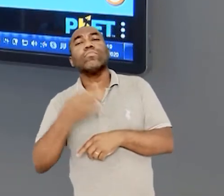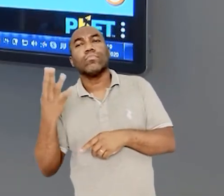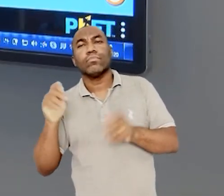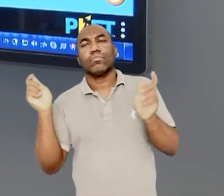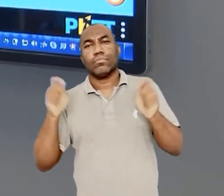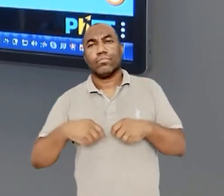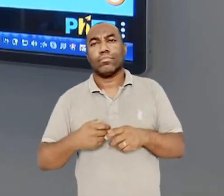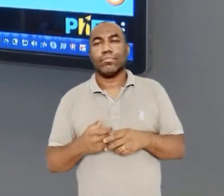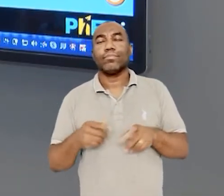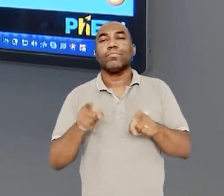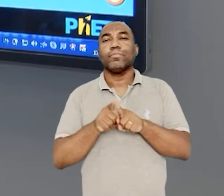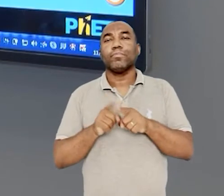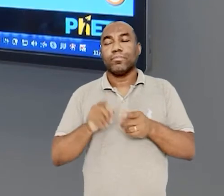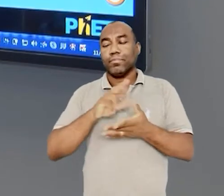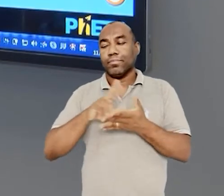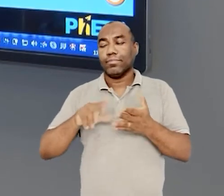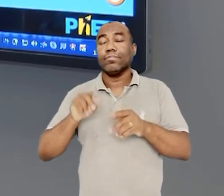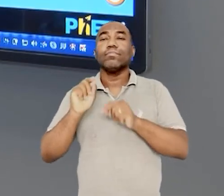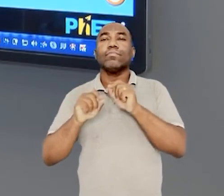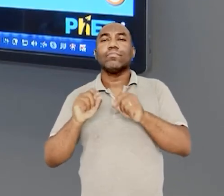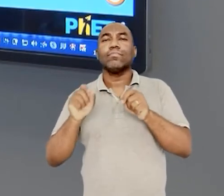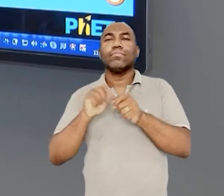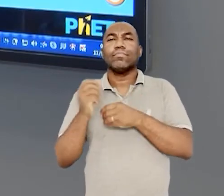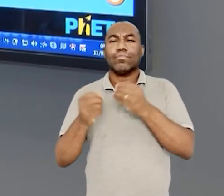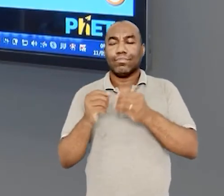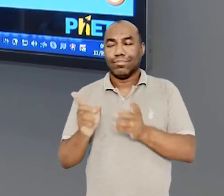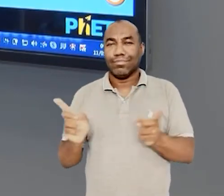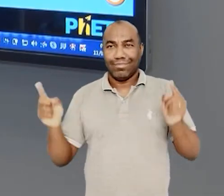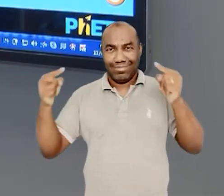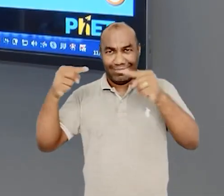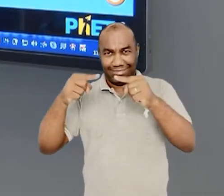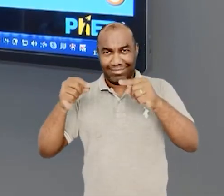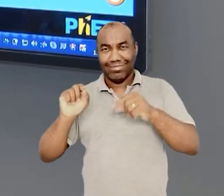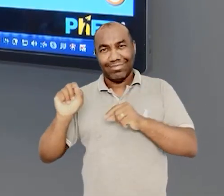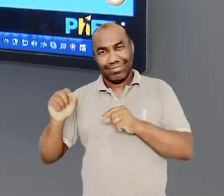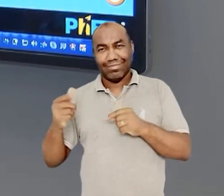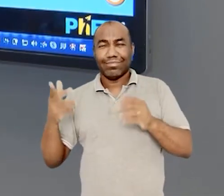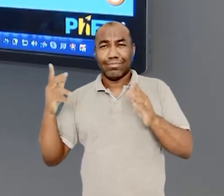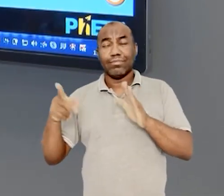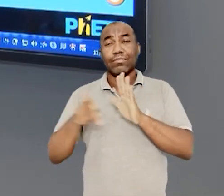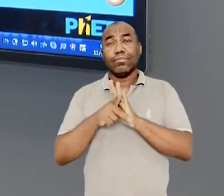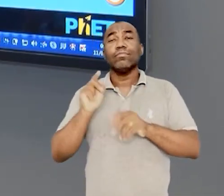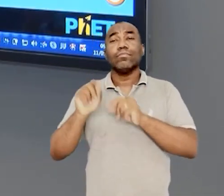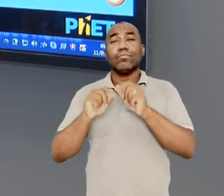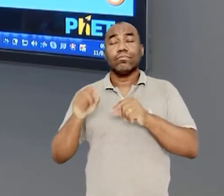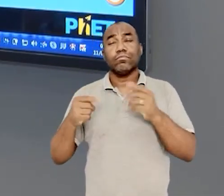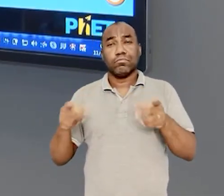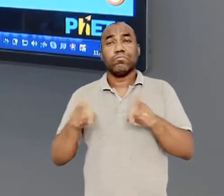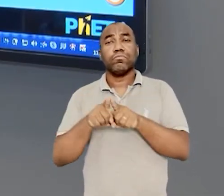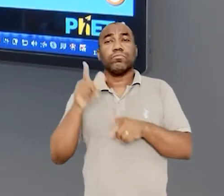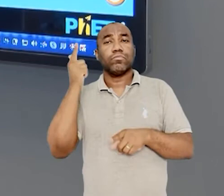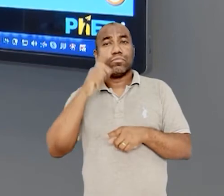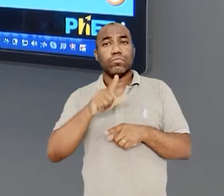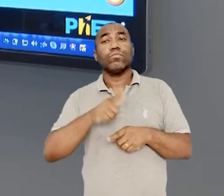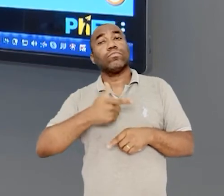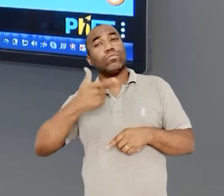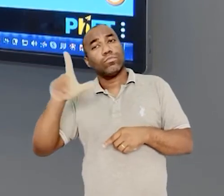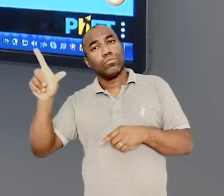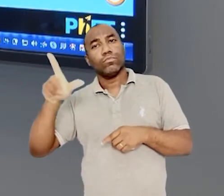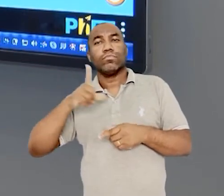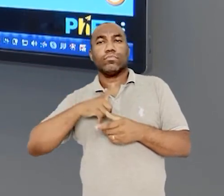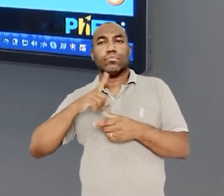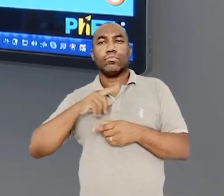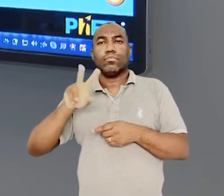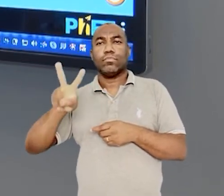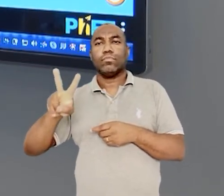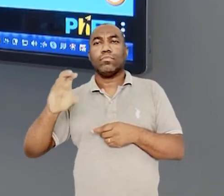a tensão elétrica. O nome é fácil, não é muito corriqueiro, mas é chamado de voltímetro.